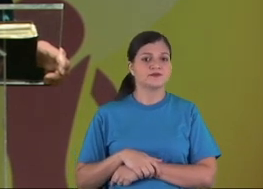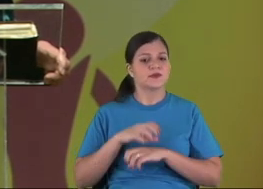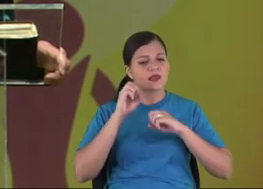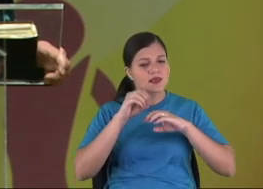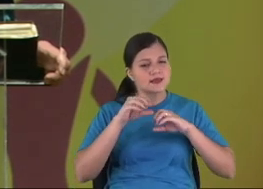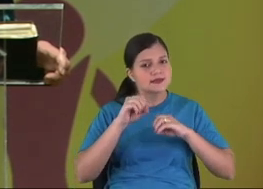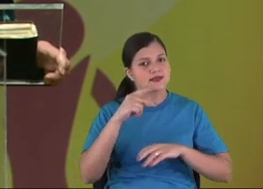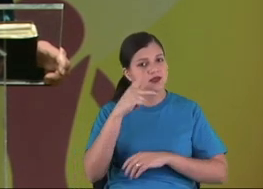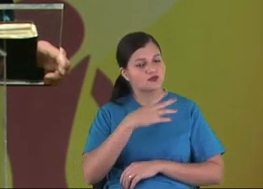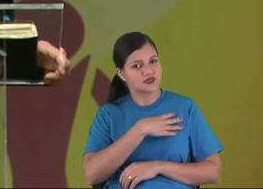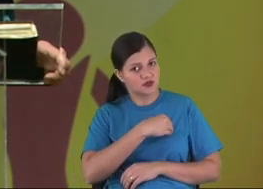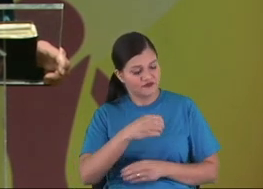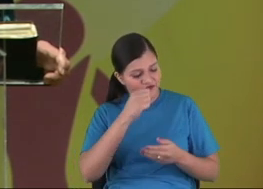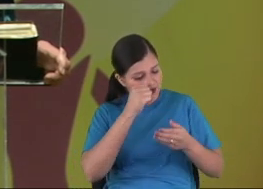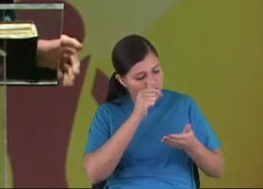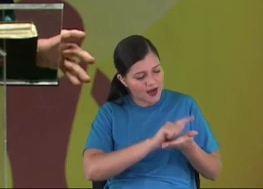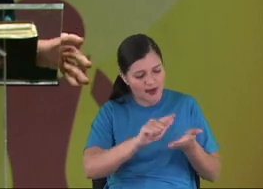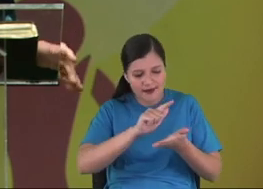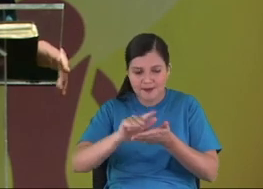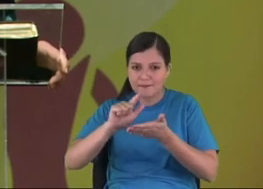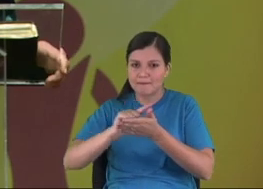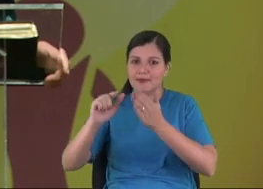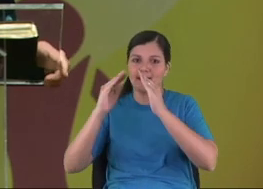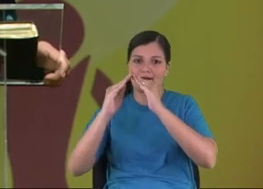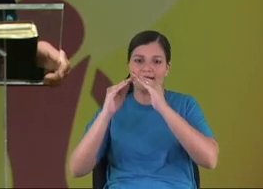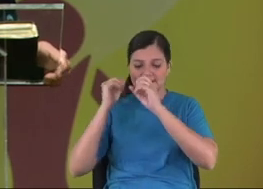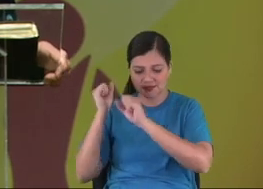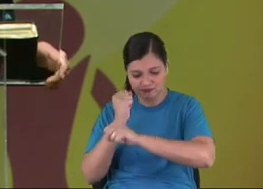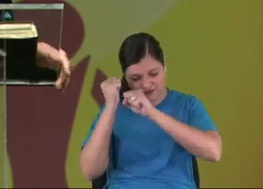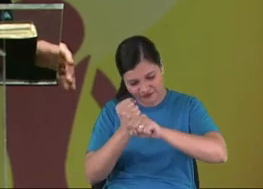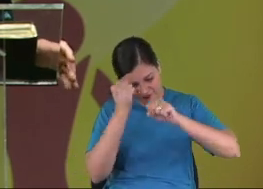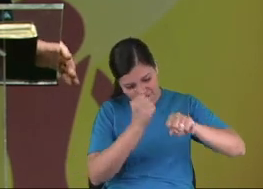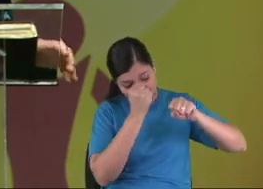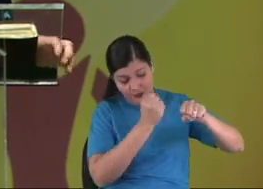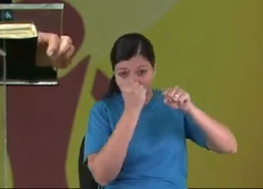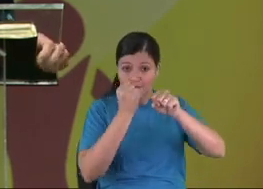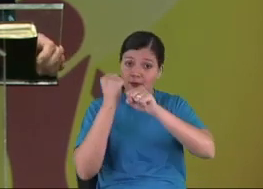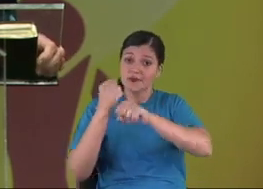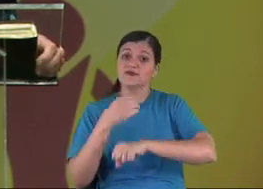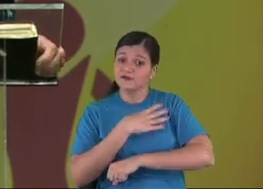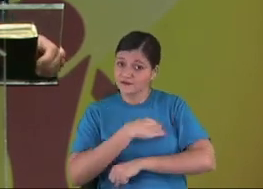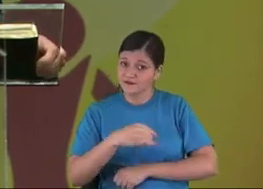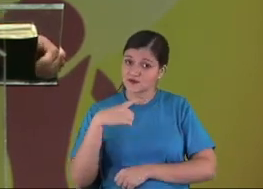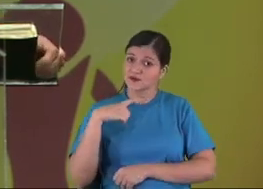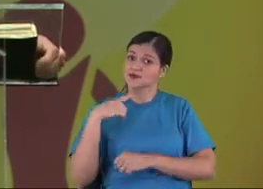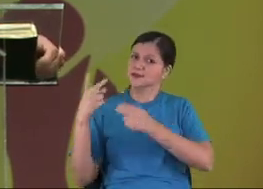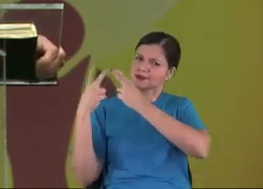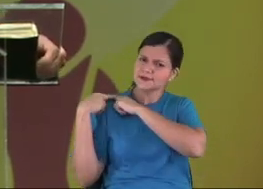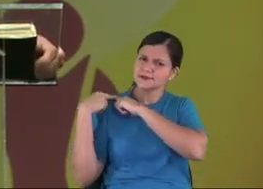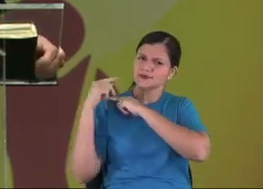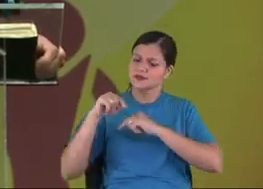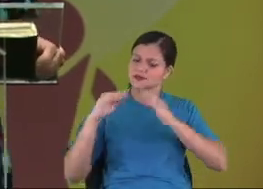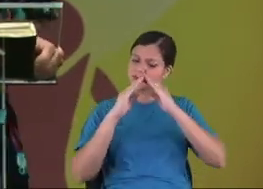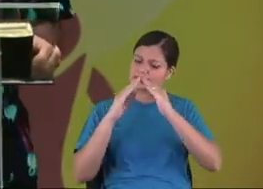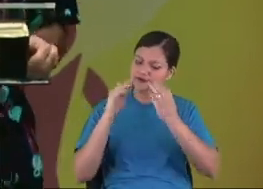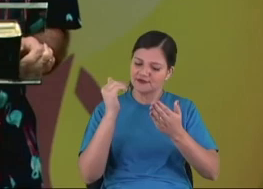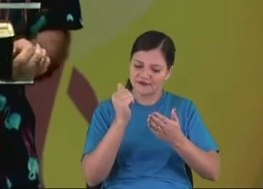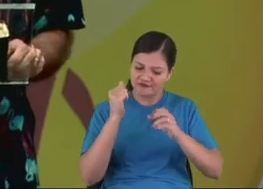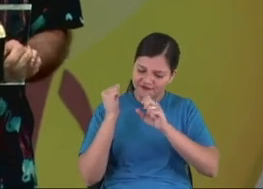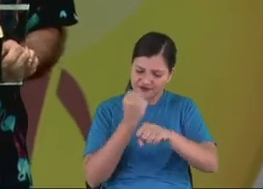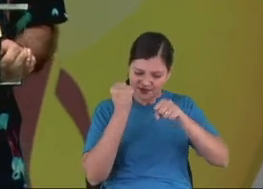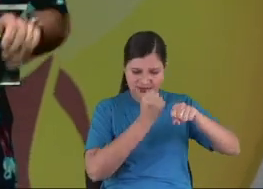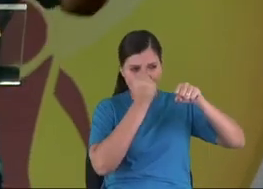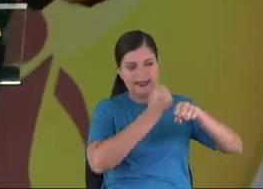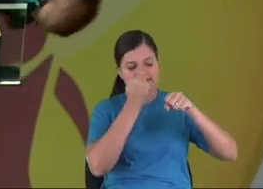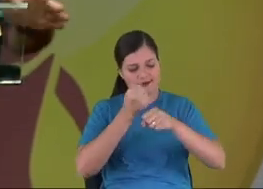Ensine o seu filho a limpar a casa. Cada filho, nós já falamos muito sobre isso. Filhos que têm responsabilidade em casa, de lavar a louça, de limpar, de varrer, de